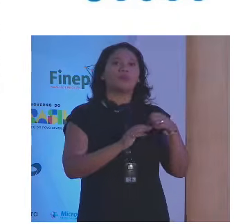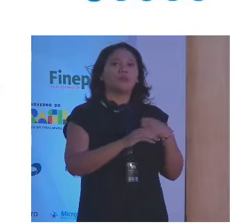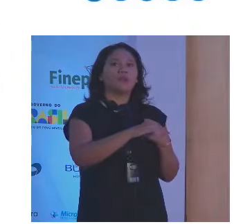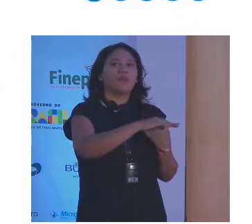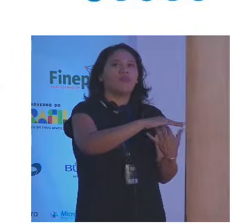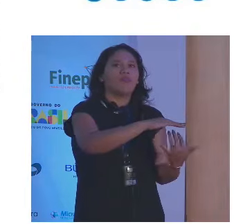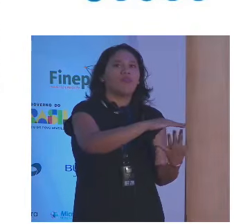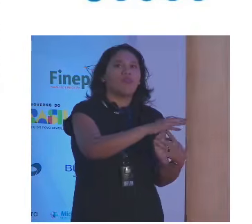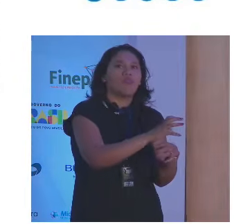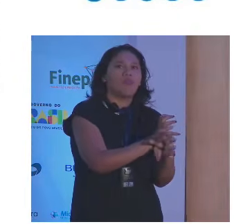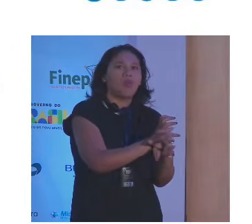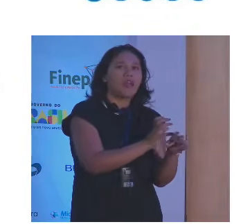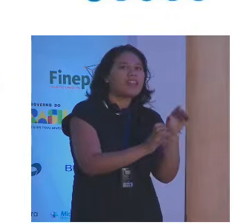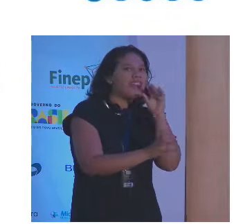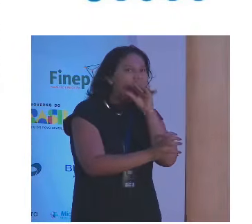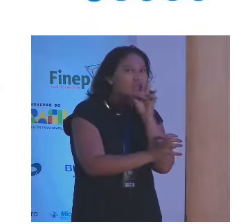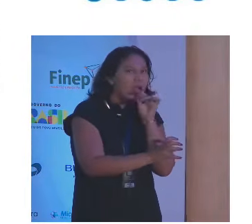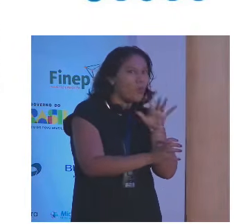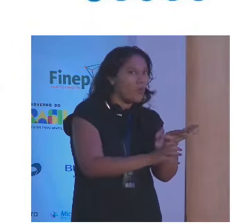né?